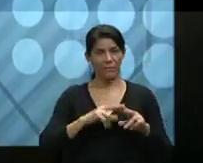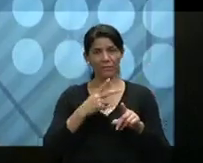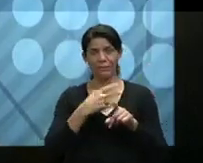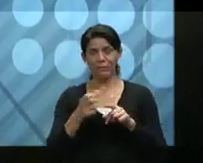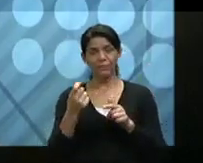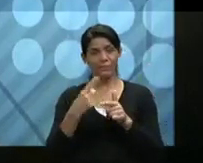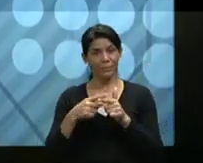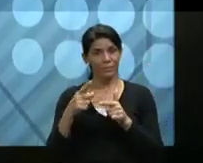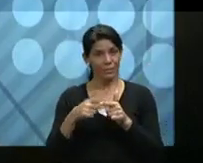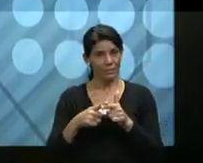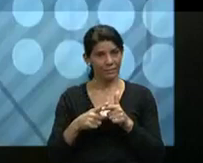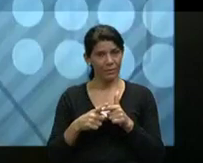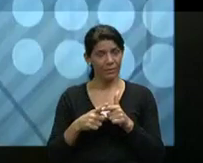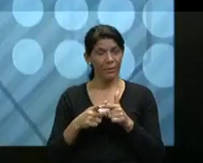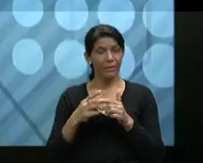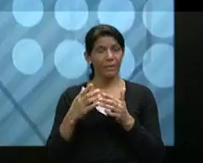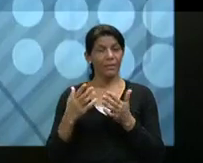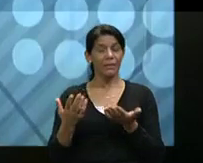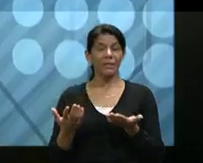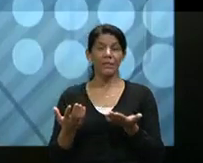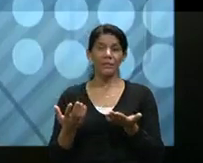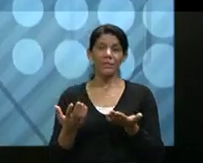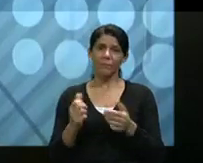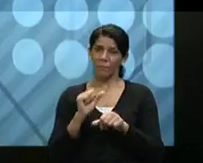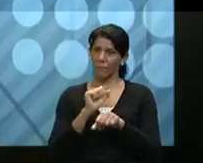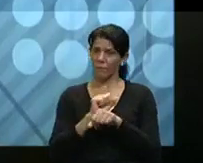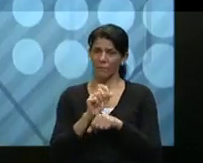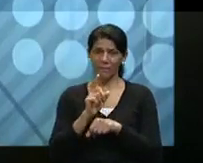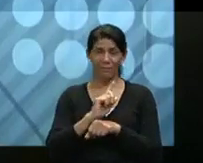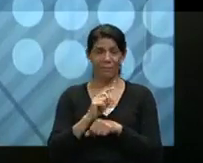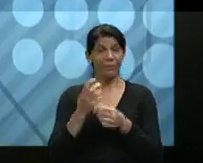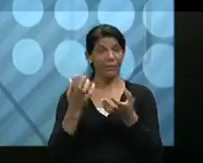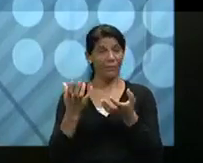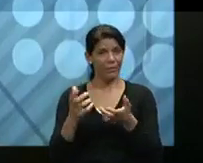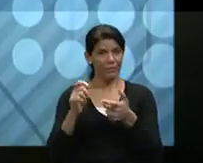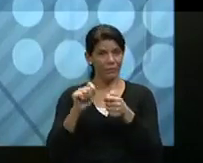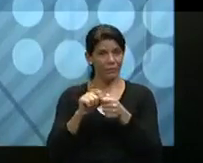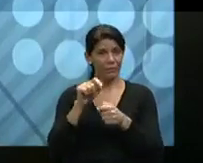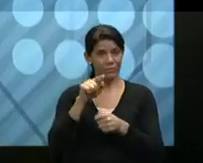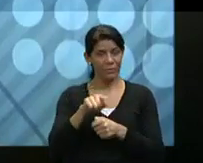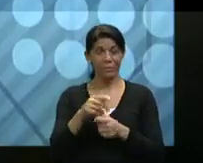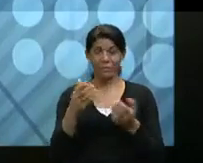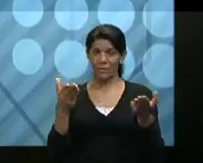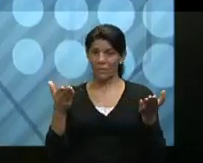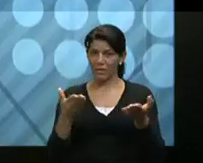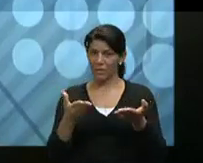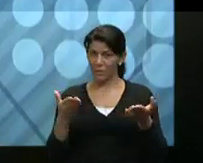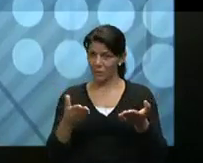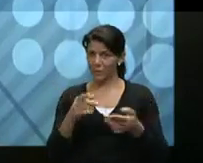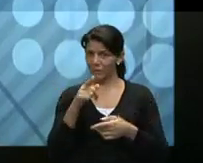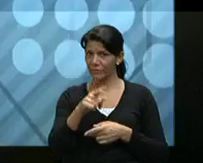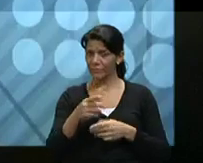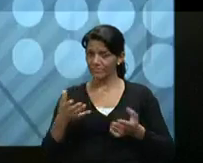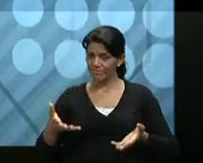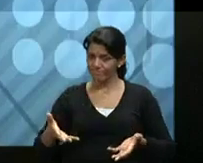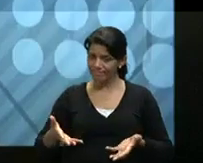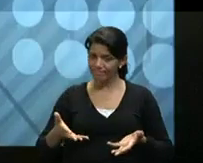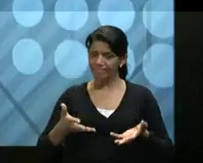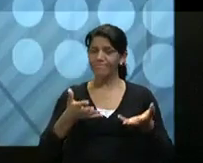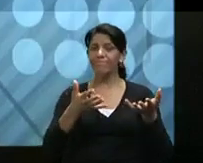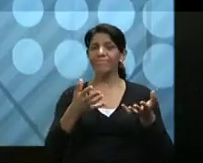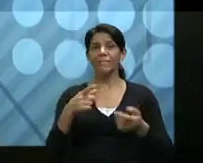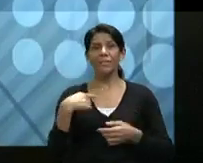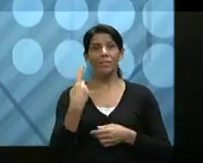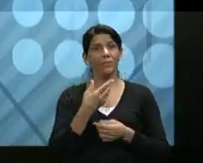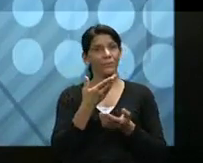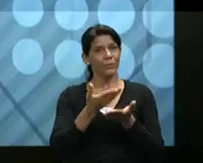de problemas, mas nós não vamos parar por aí não. Eu quero fazer com que vocês agora sejam estimulados, né, e nós